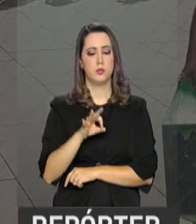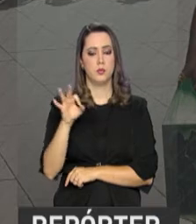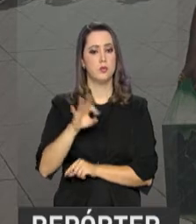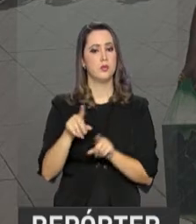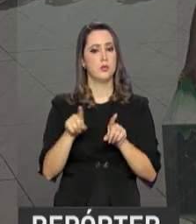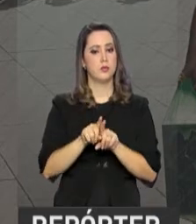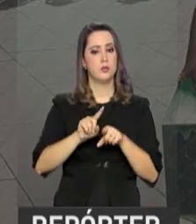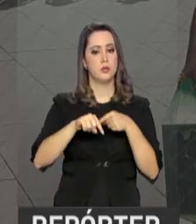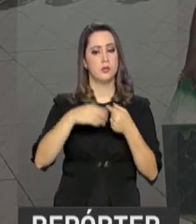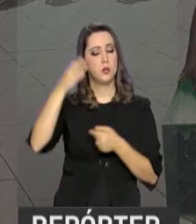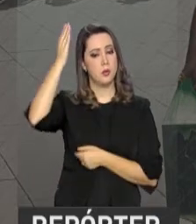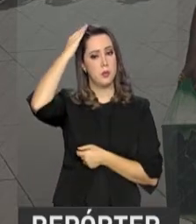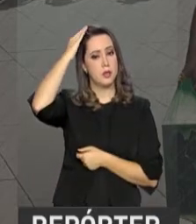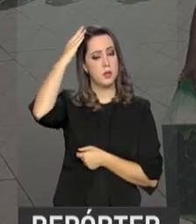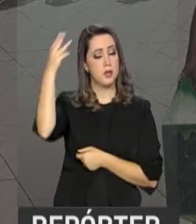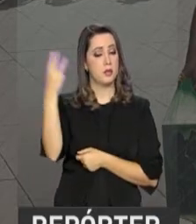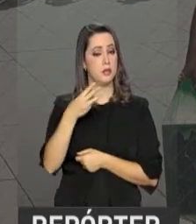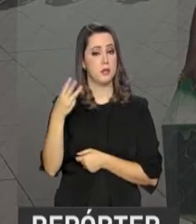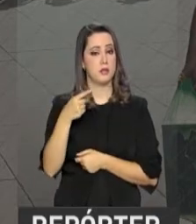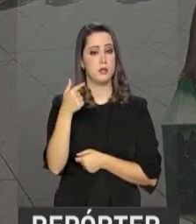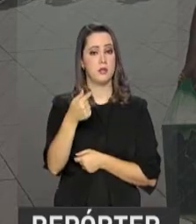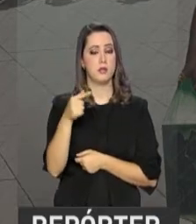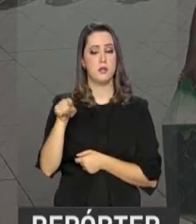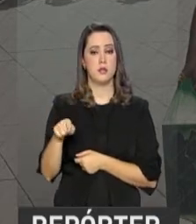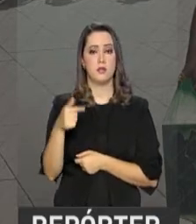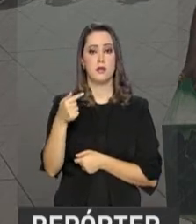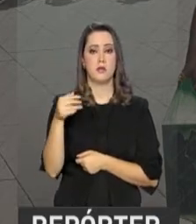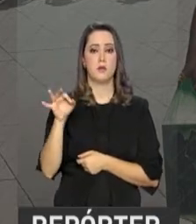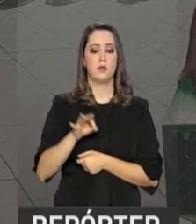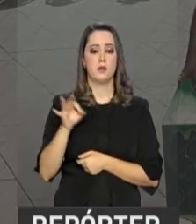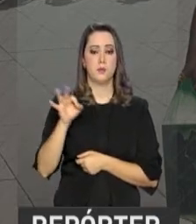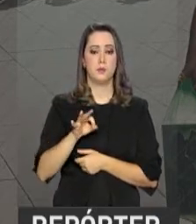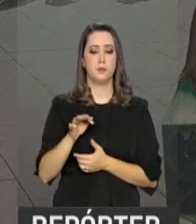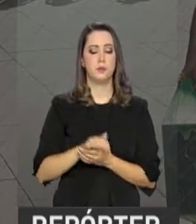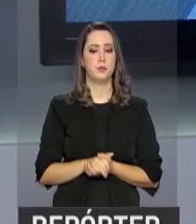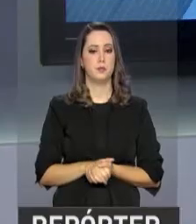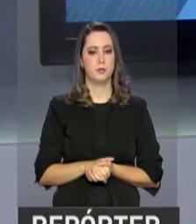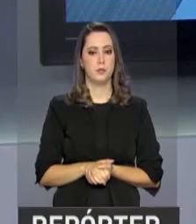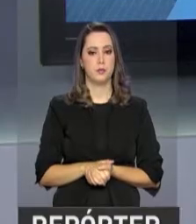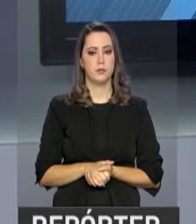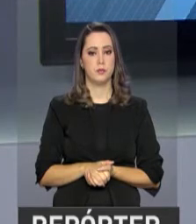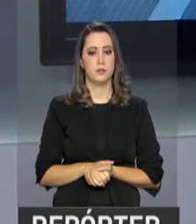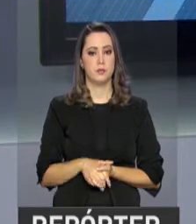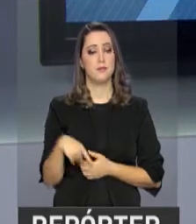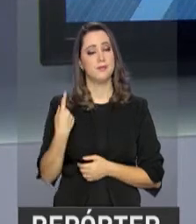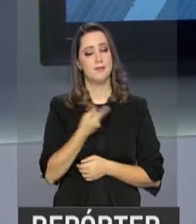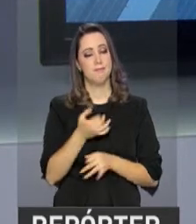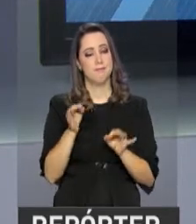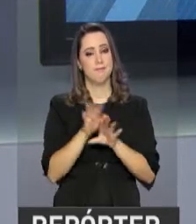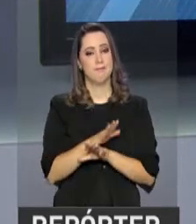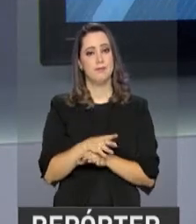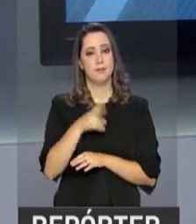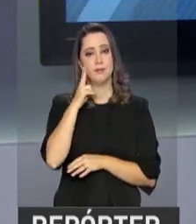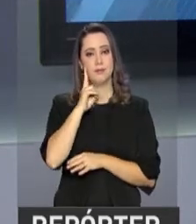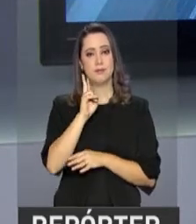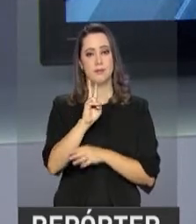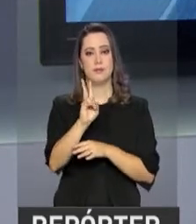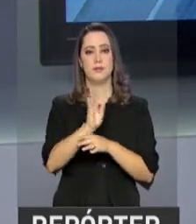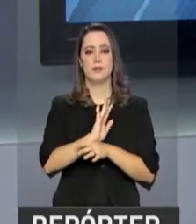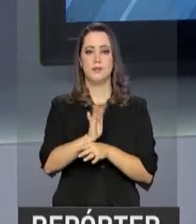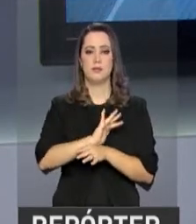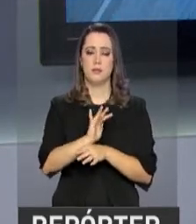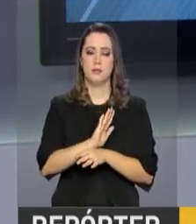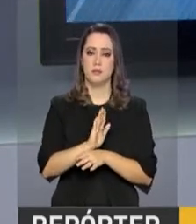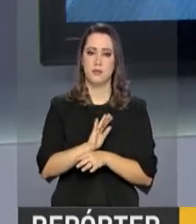eo paraná em terceiro lugar com 7,7 por cento do total nós ficamos por aqui você pode rever